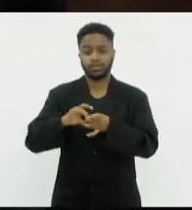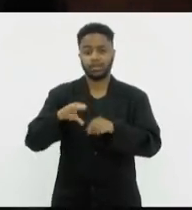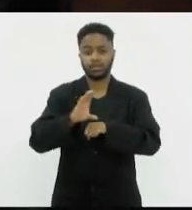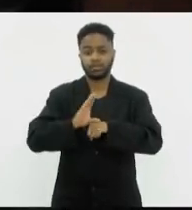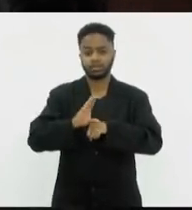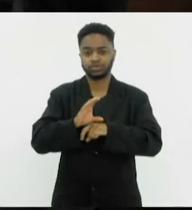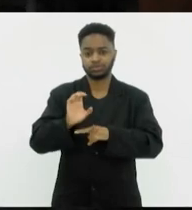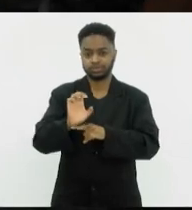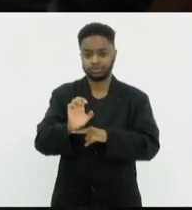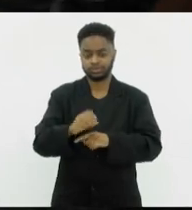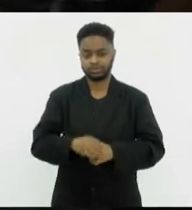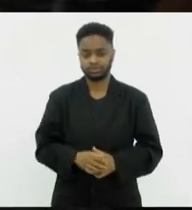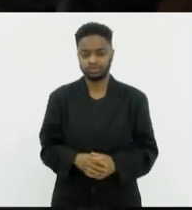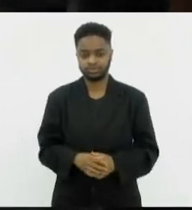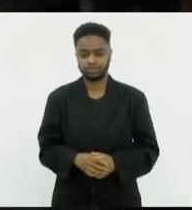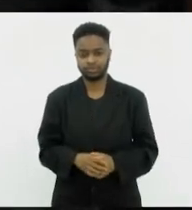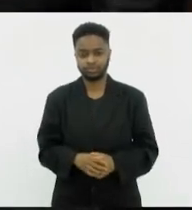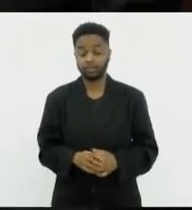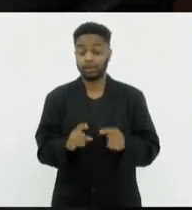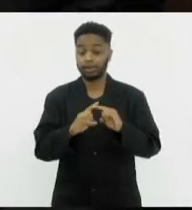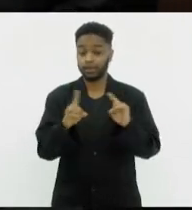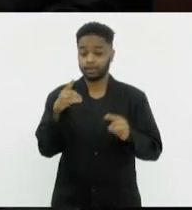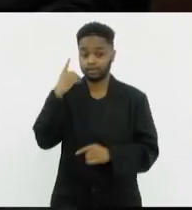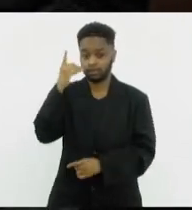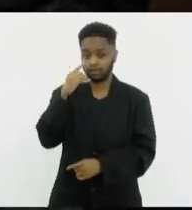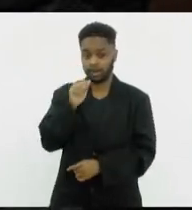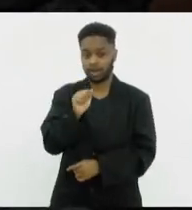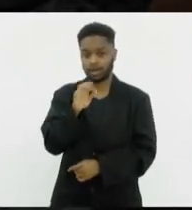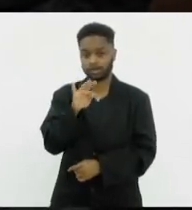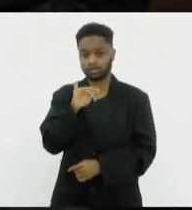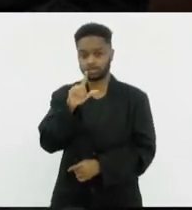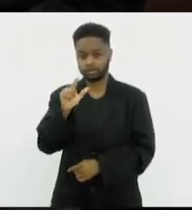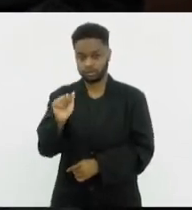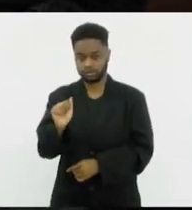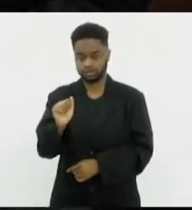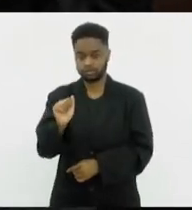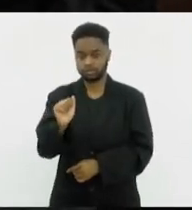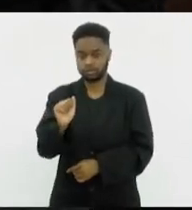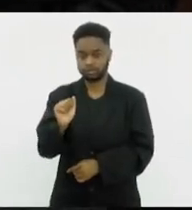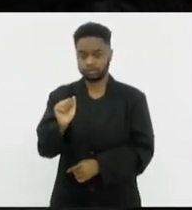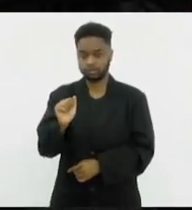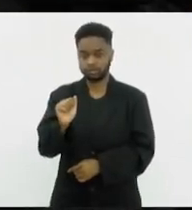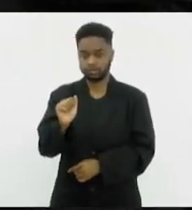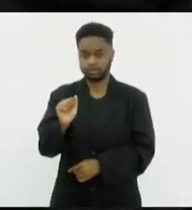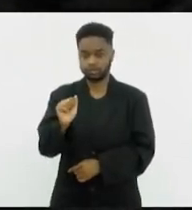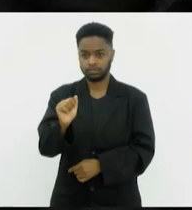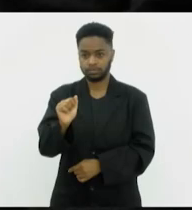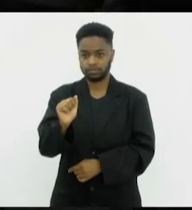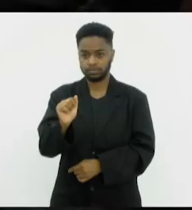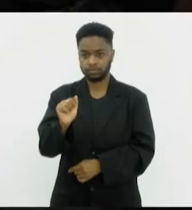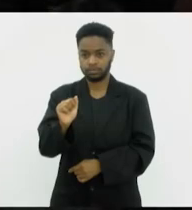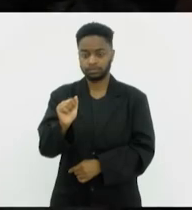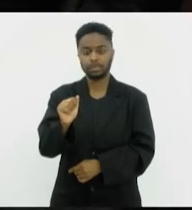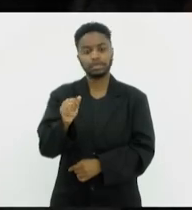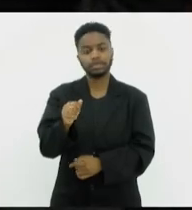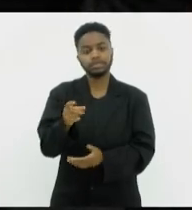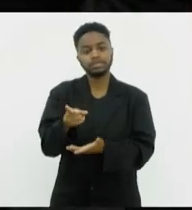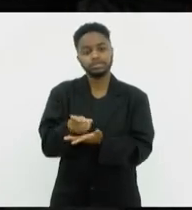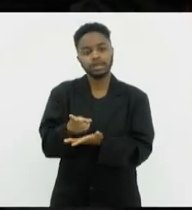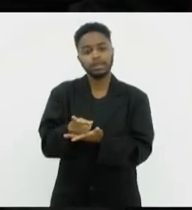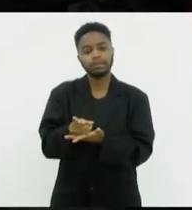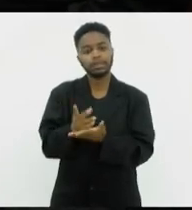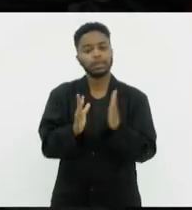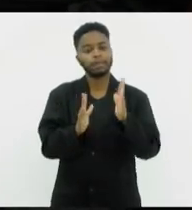Estado. Mas o deputado Átila Nunes pauta os seus